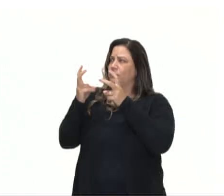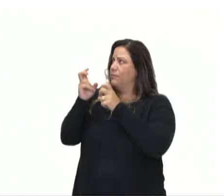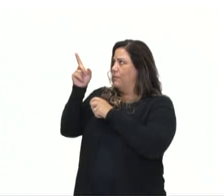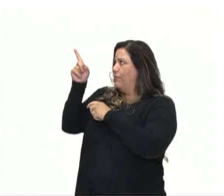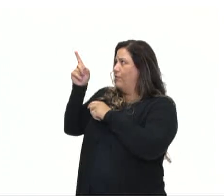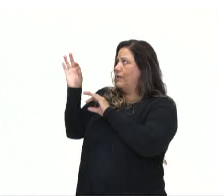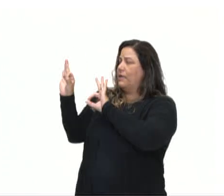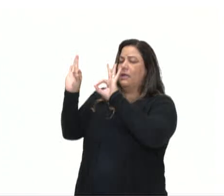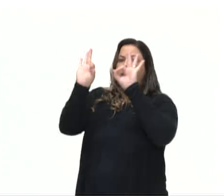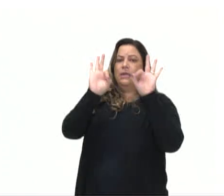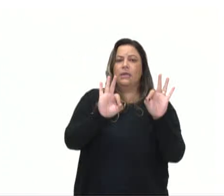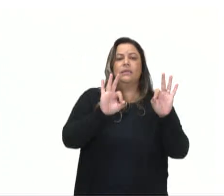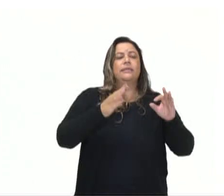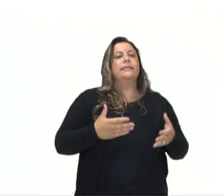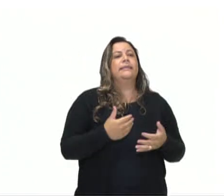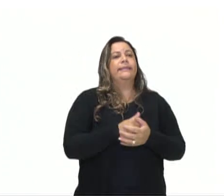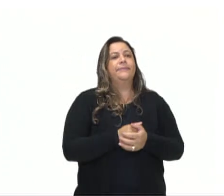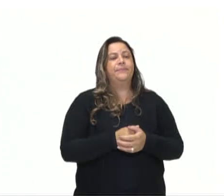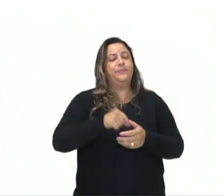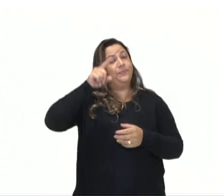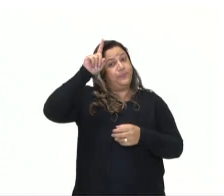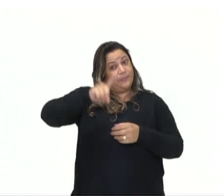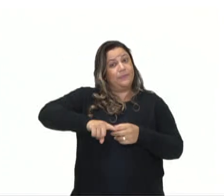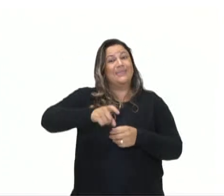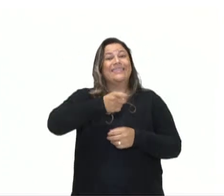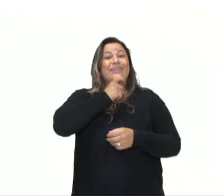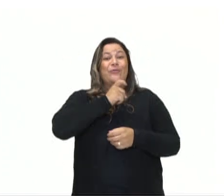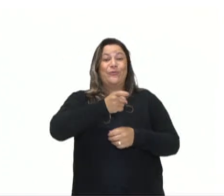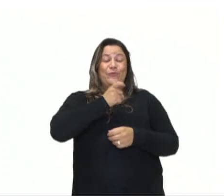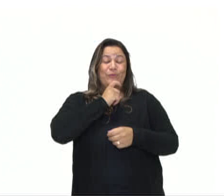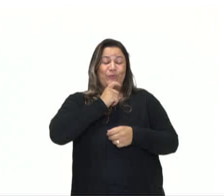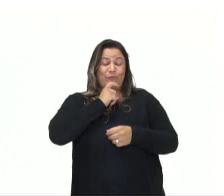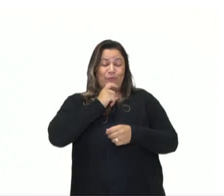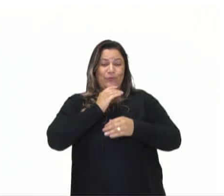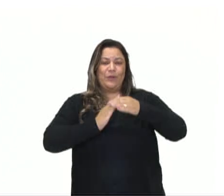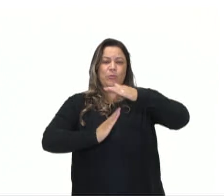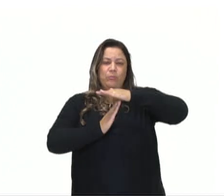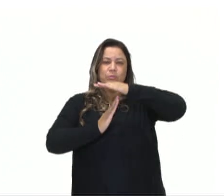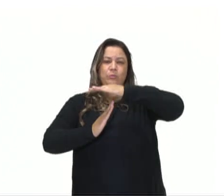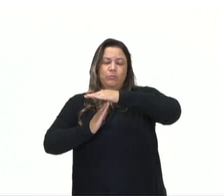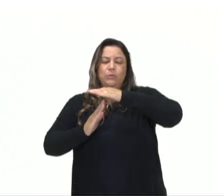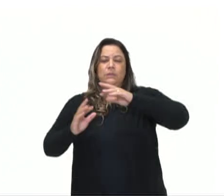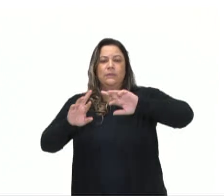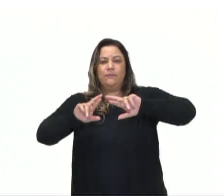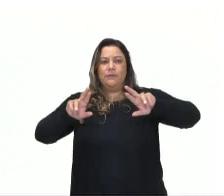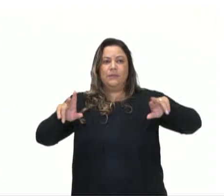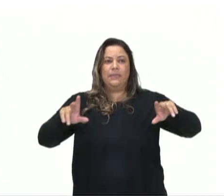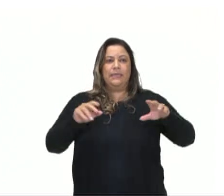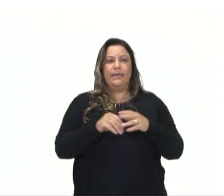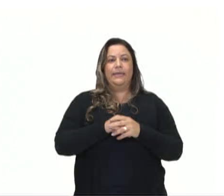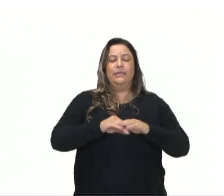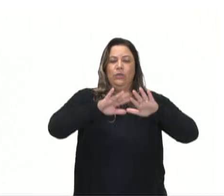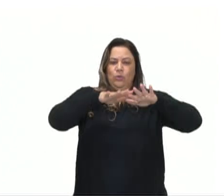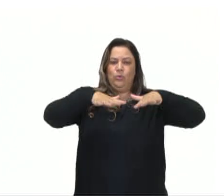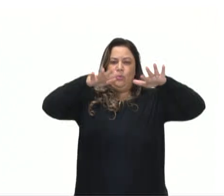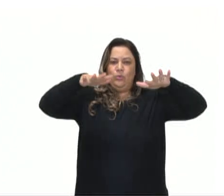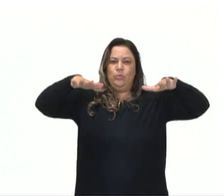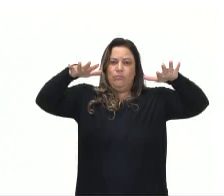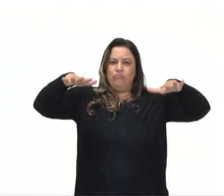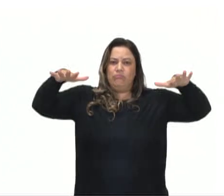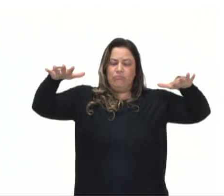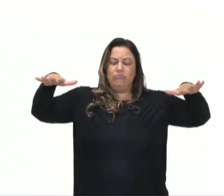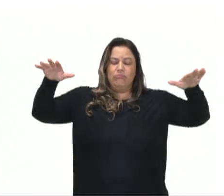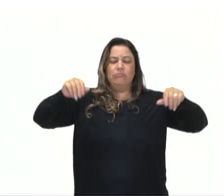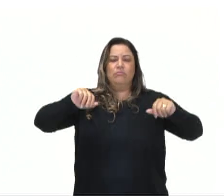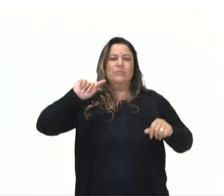outro agravante é que a camada de ar fria fica retida nas regiões próximas à superfície terrestre, com uma grande concentração